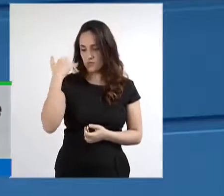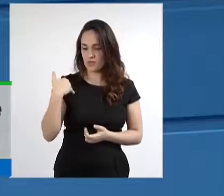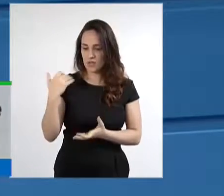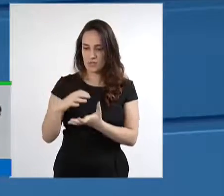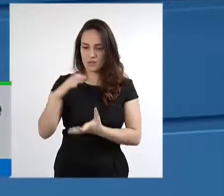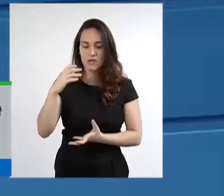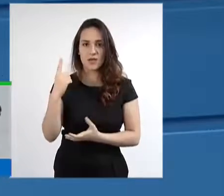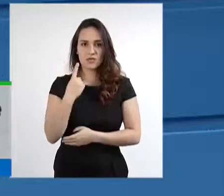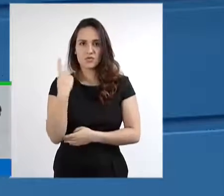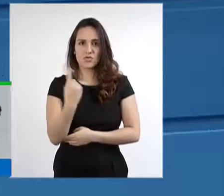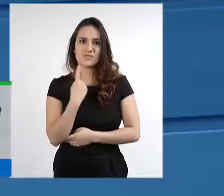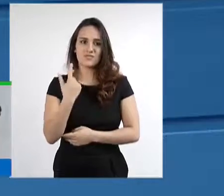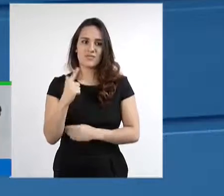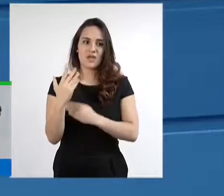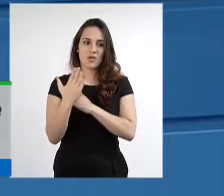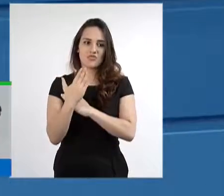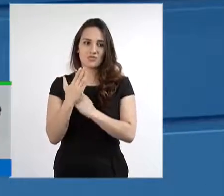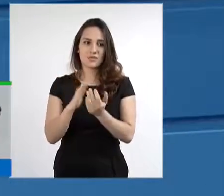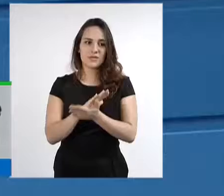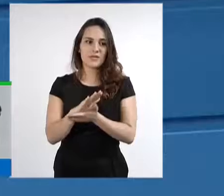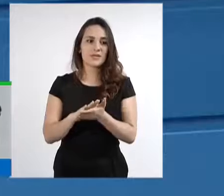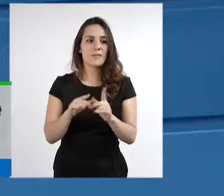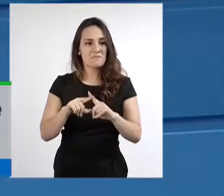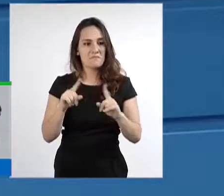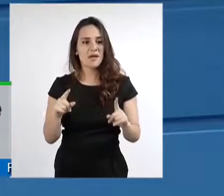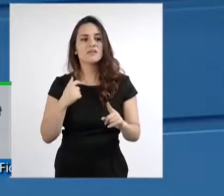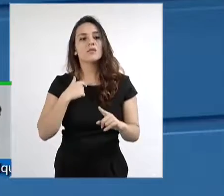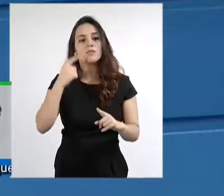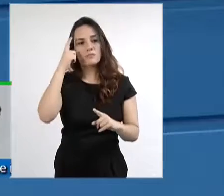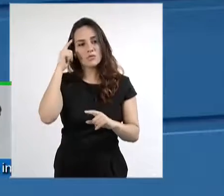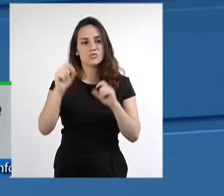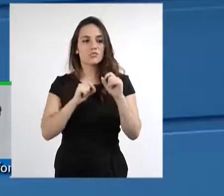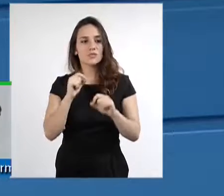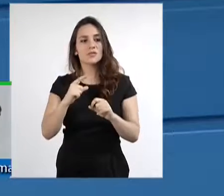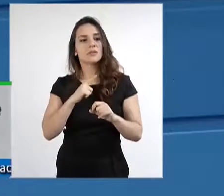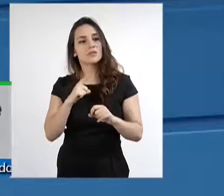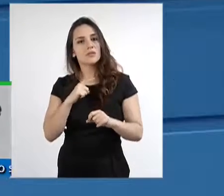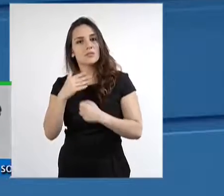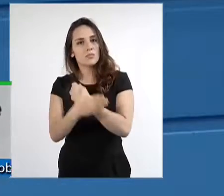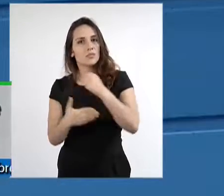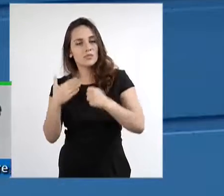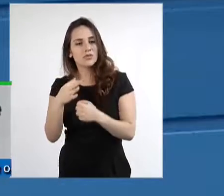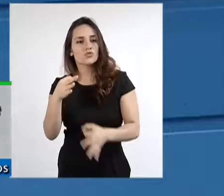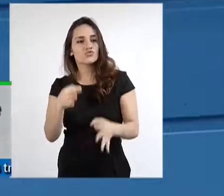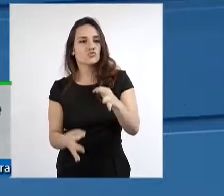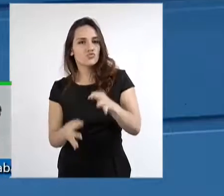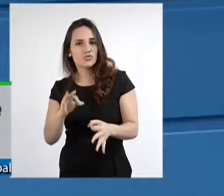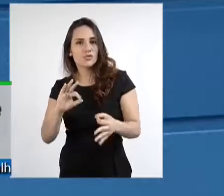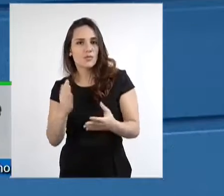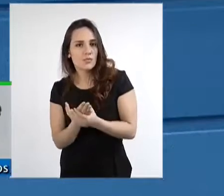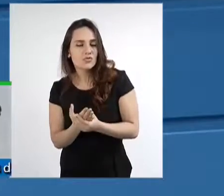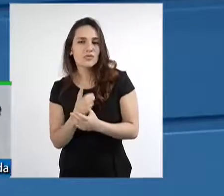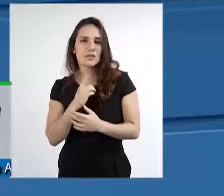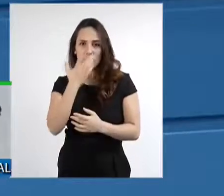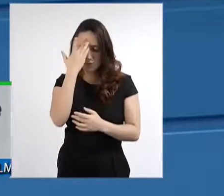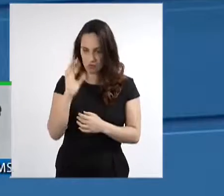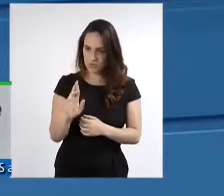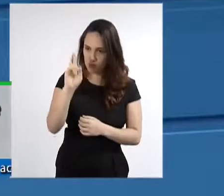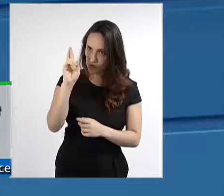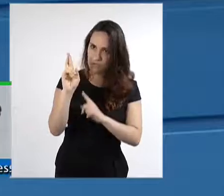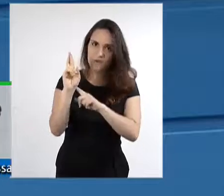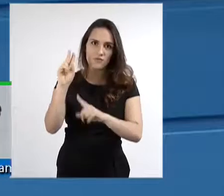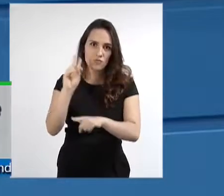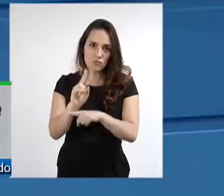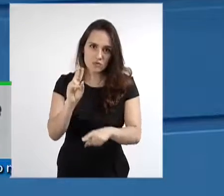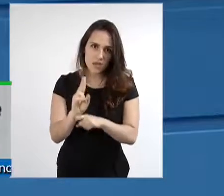sozinho. Mas também ter a proteção nas questões jurídicas, nas questões da vida dessas pessoas,